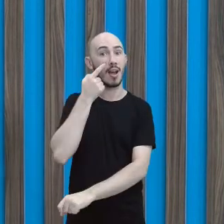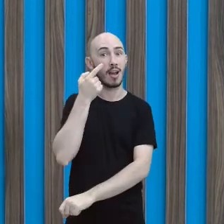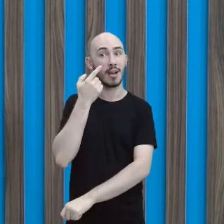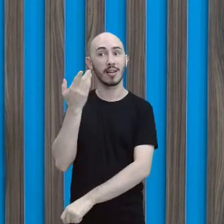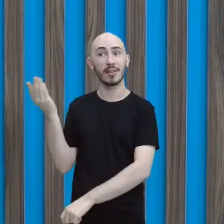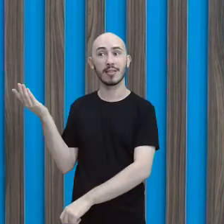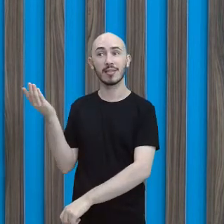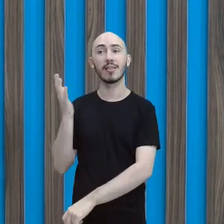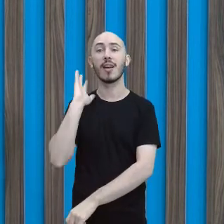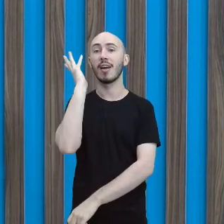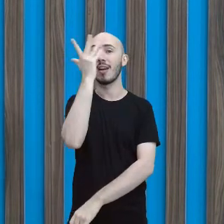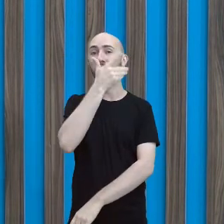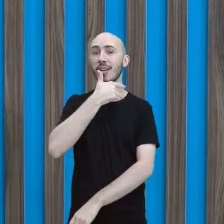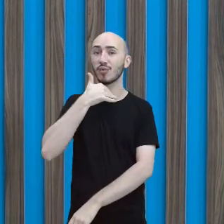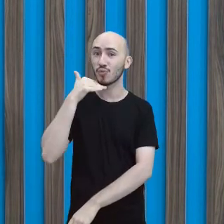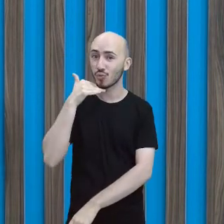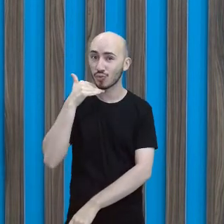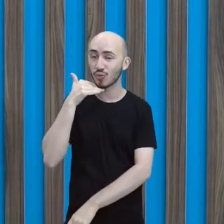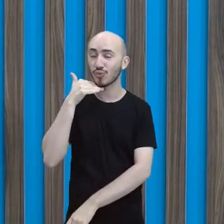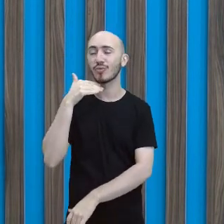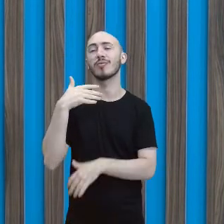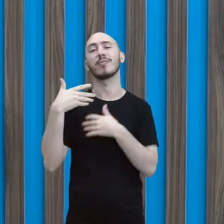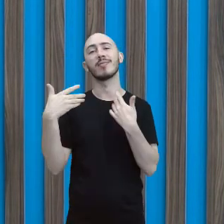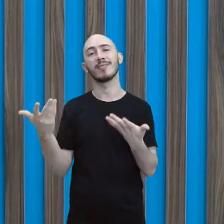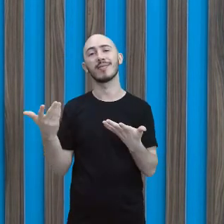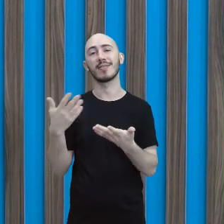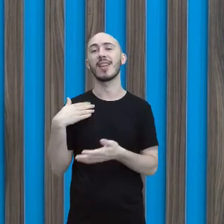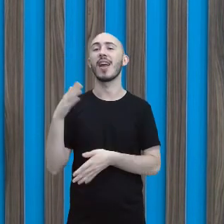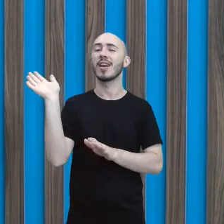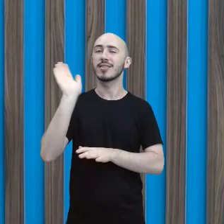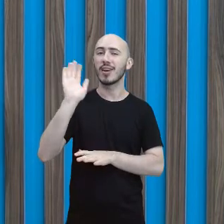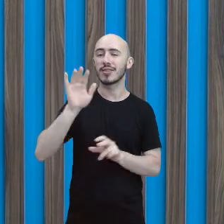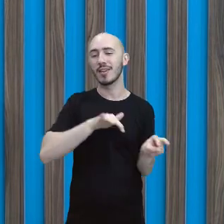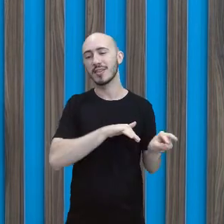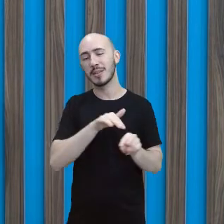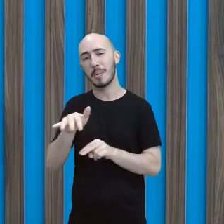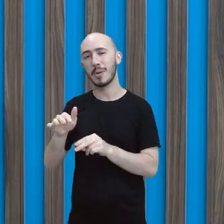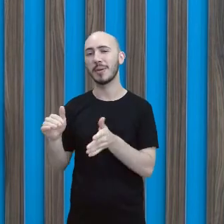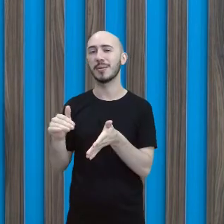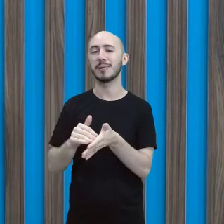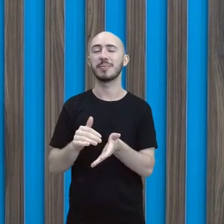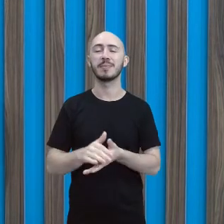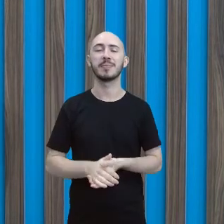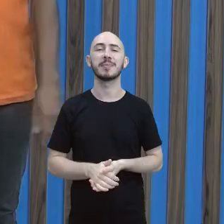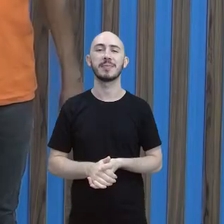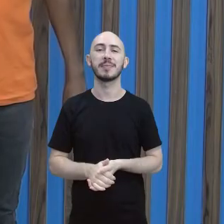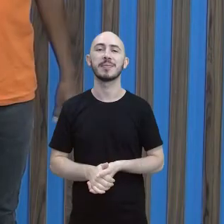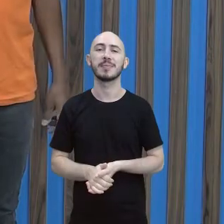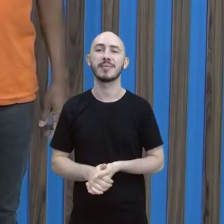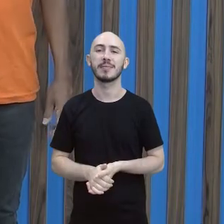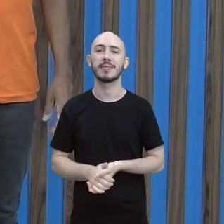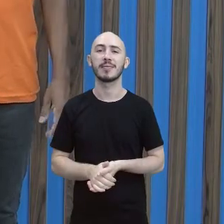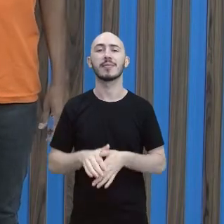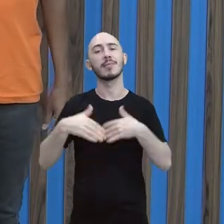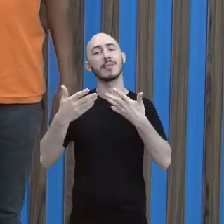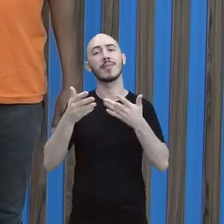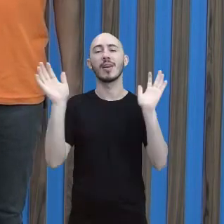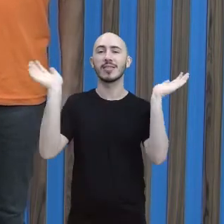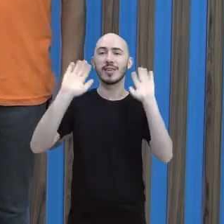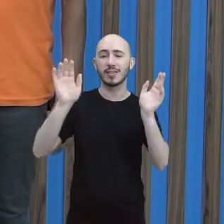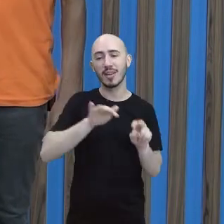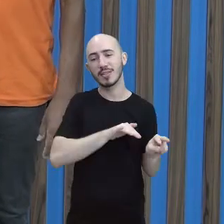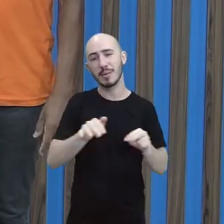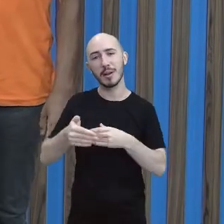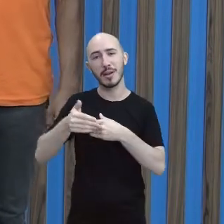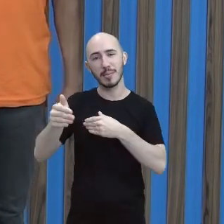olha. Para vocês o rostinho. Até a próxima semana, gente. Pronto, gente. Até a próxima semana.